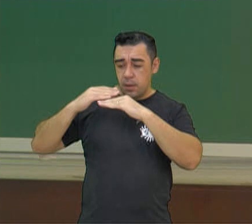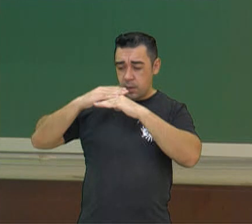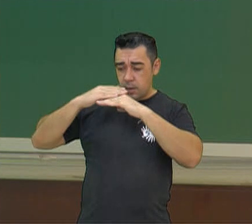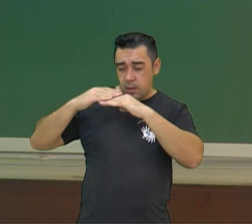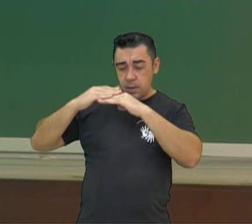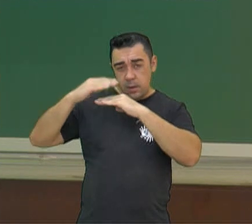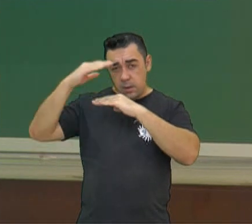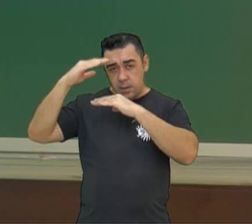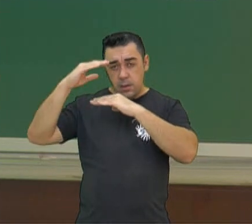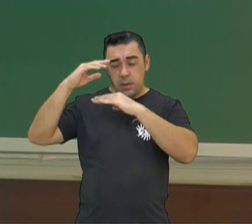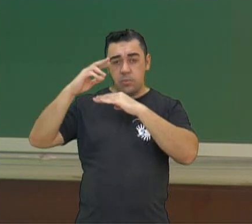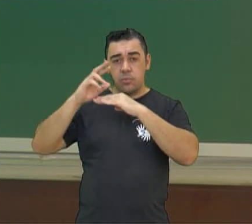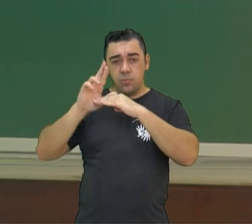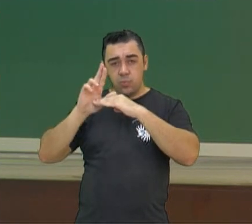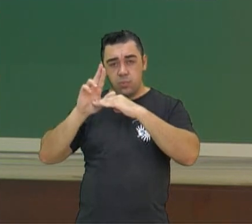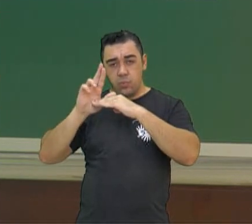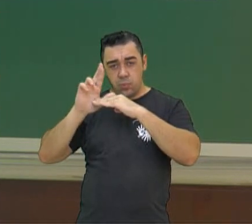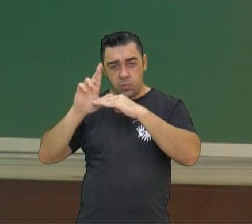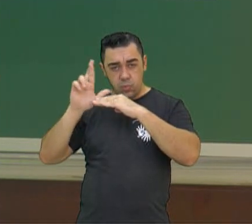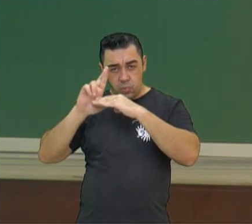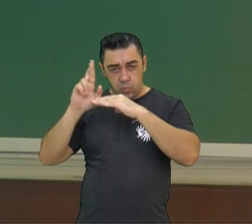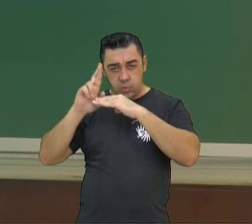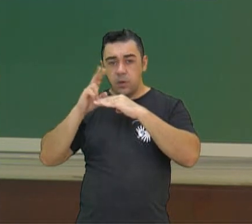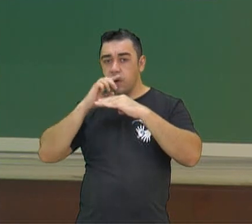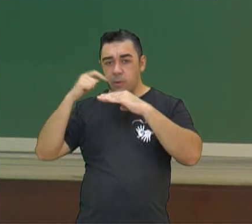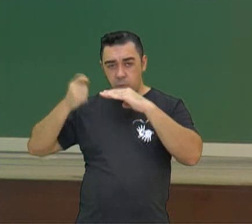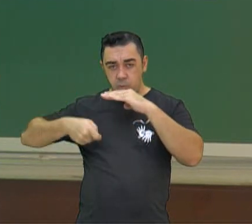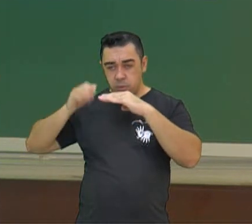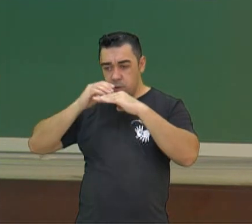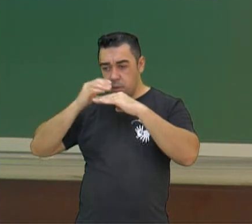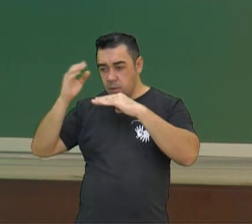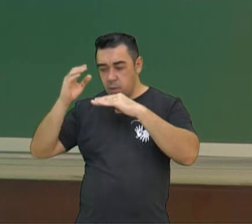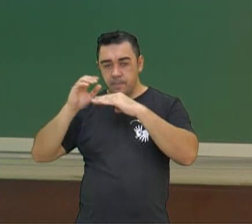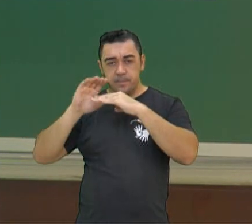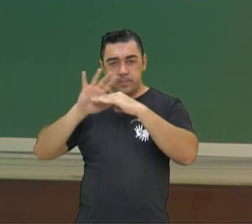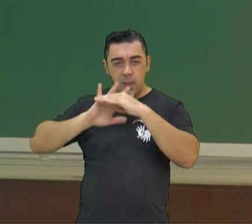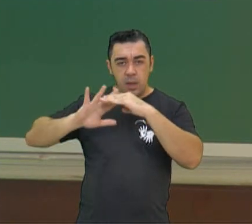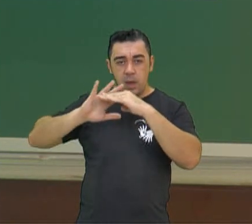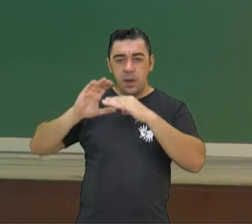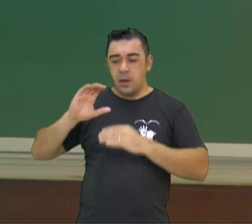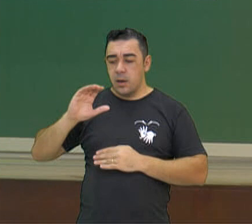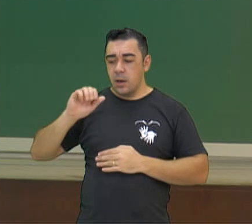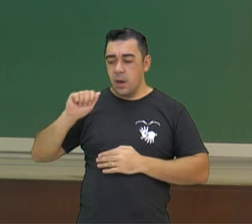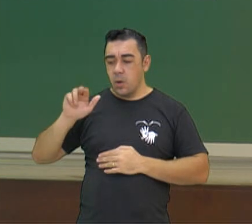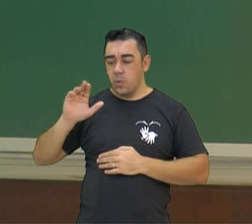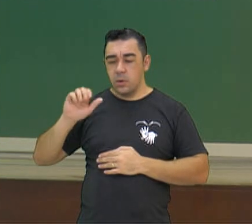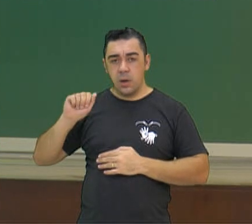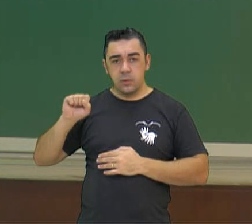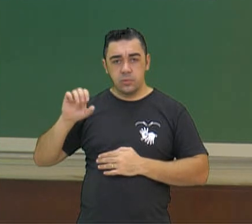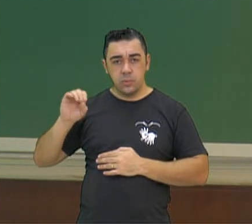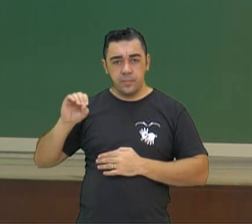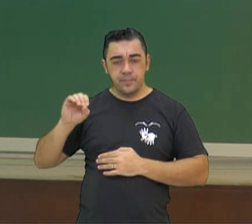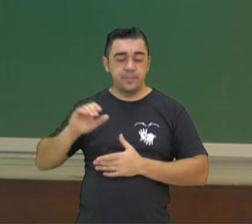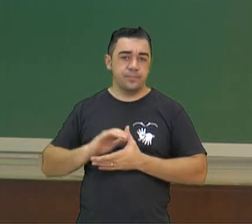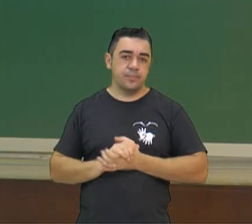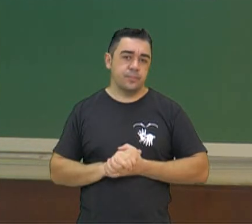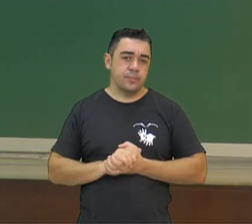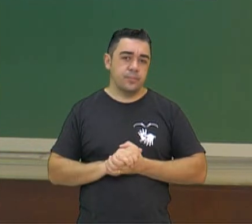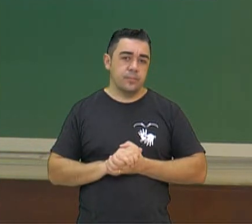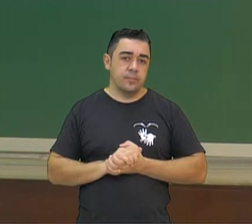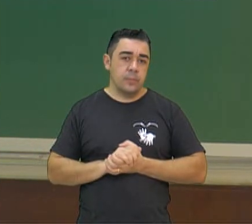do Cáucaso, o nome já está me dando isso. Tropas russas invadiram a Geórgia para proteger